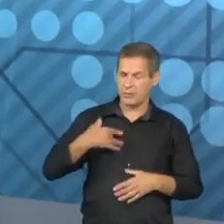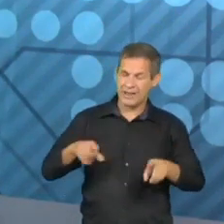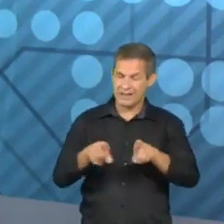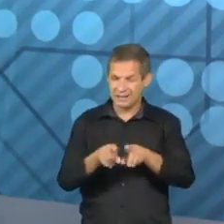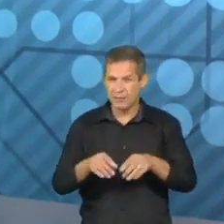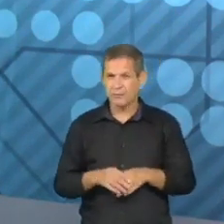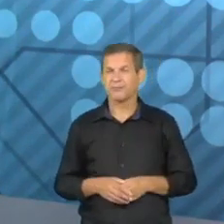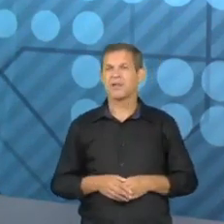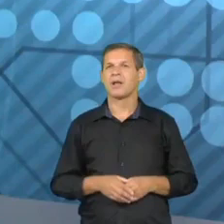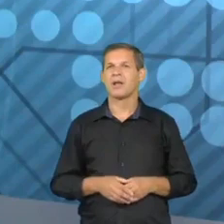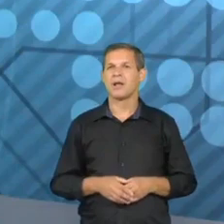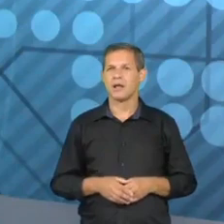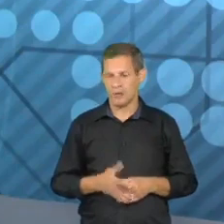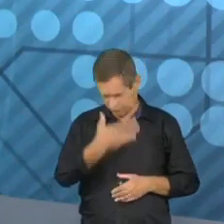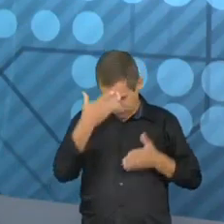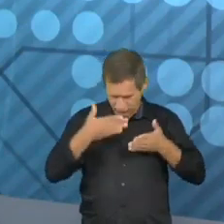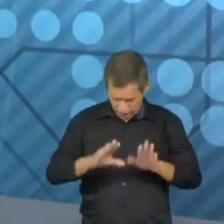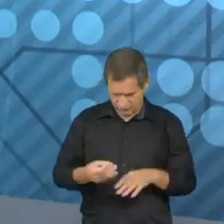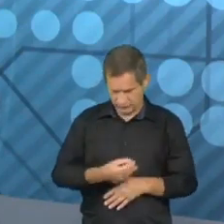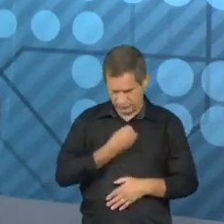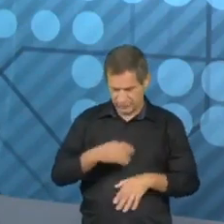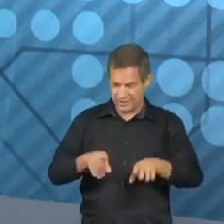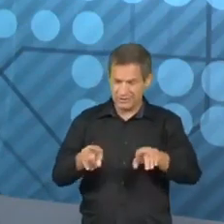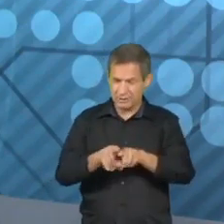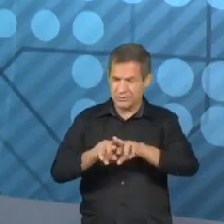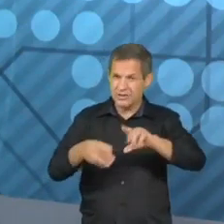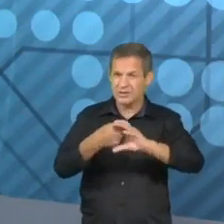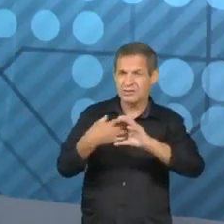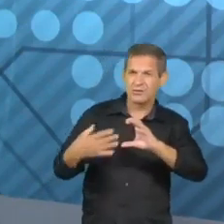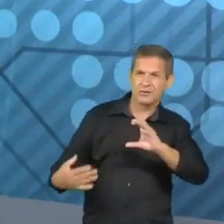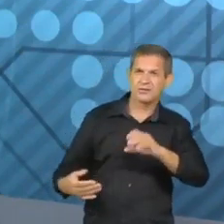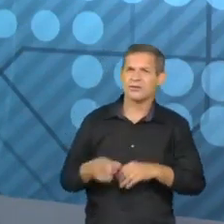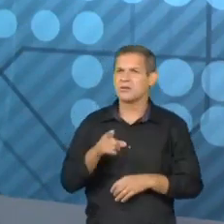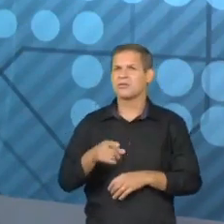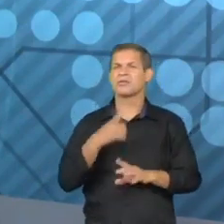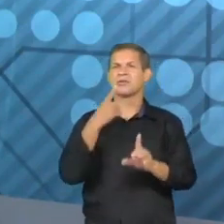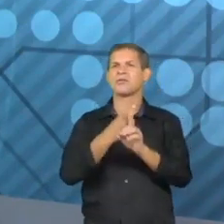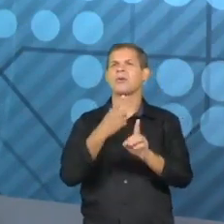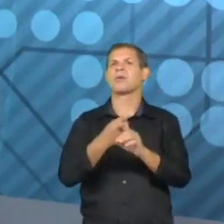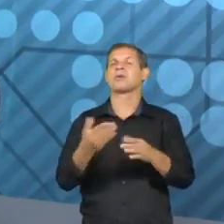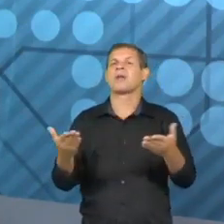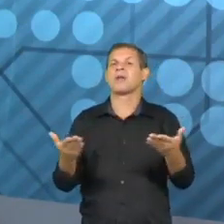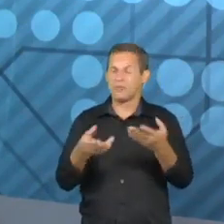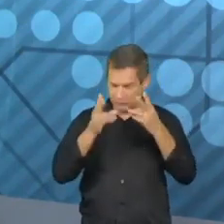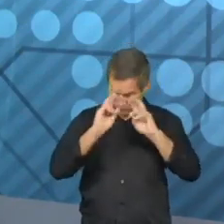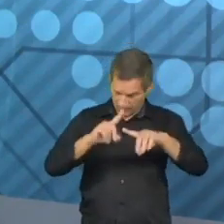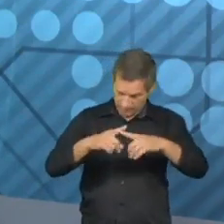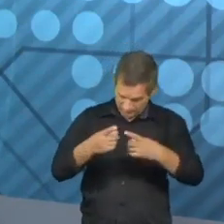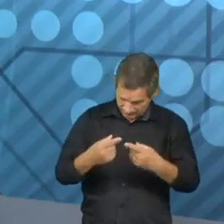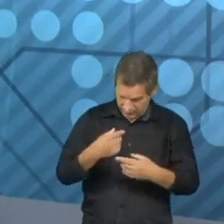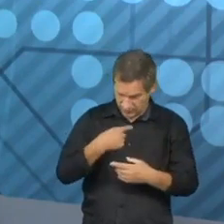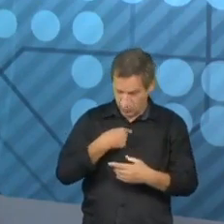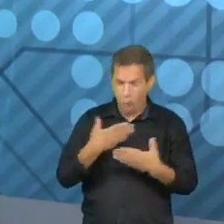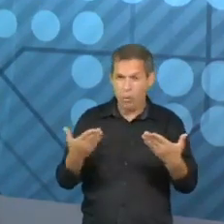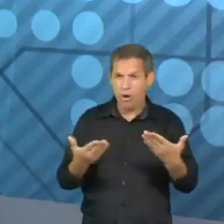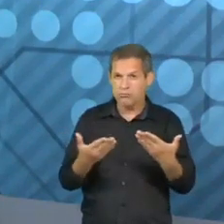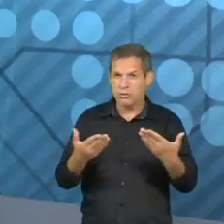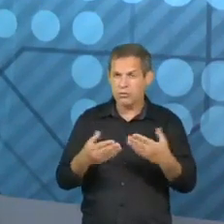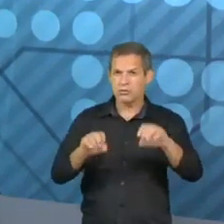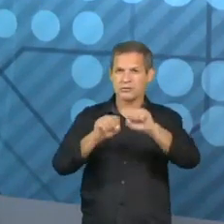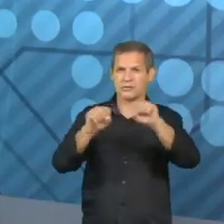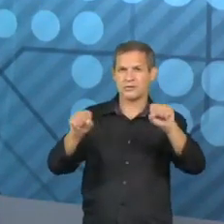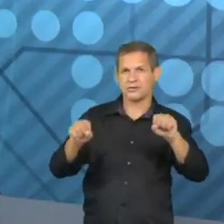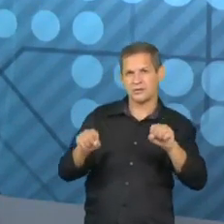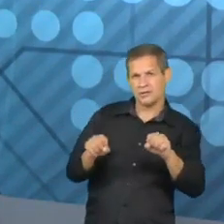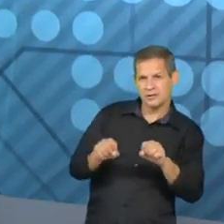a nascidos vivos e outras características que você vai ver a partir de agora. Veja que eu vou passar alguns